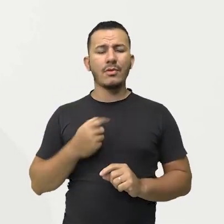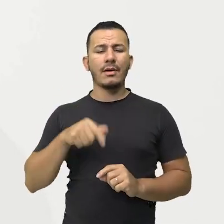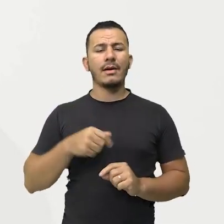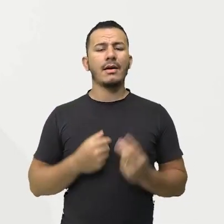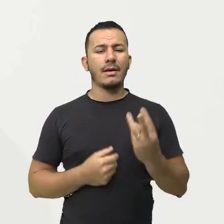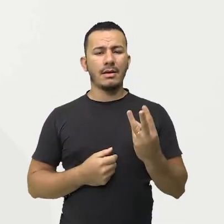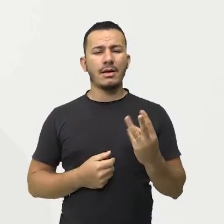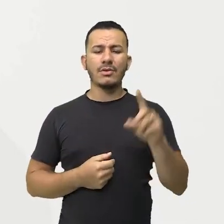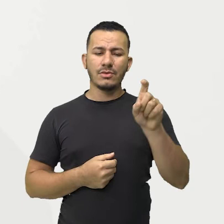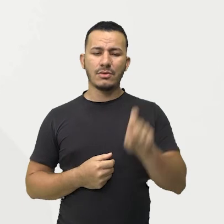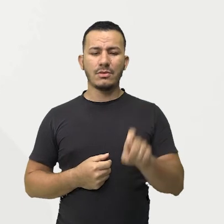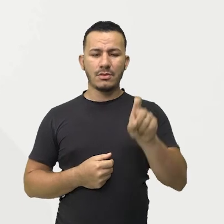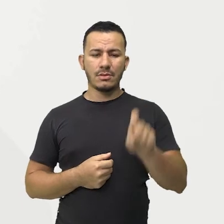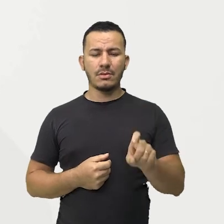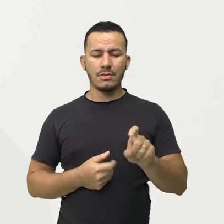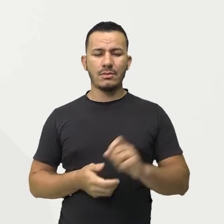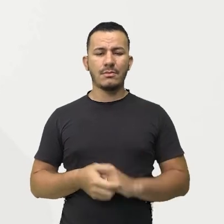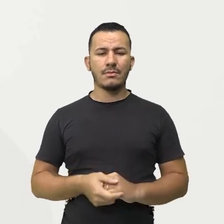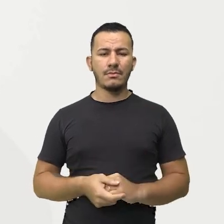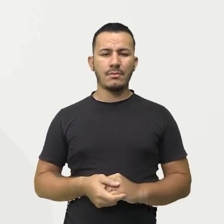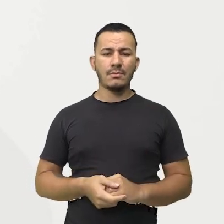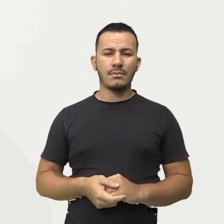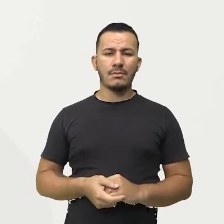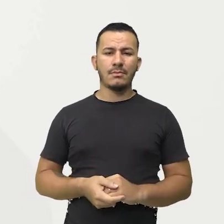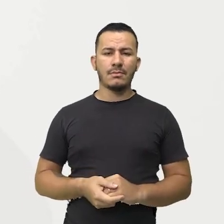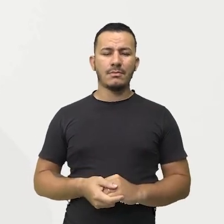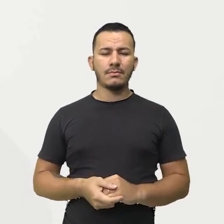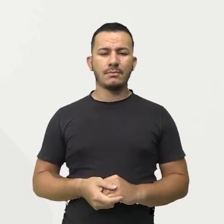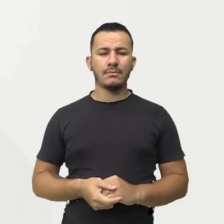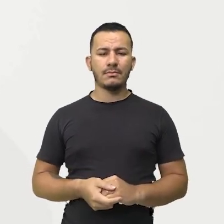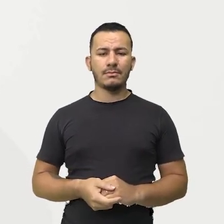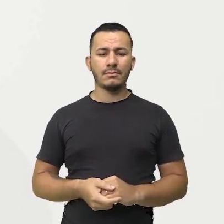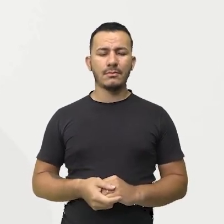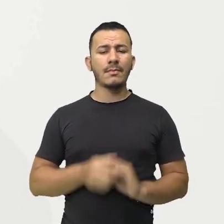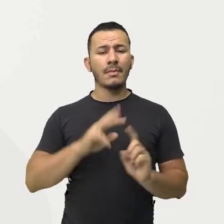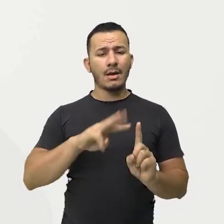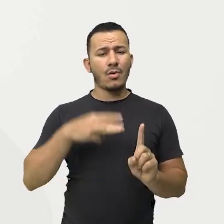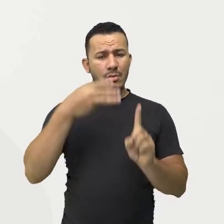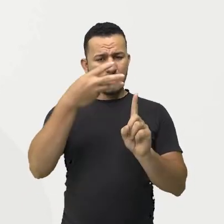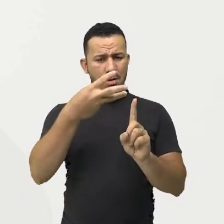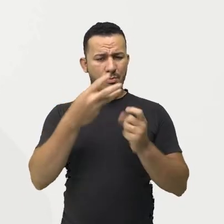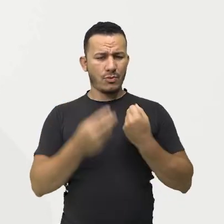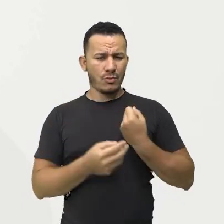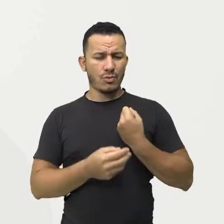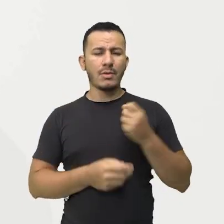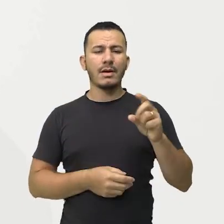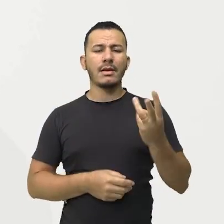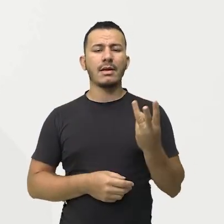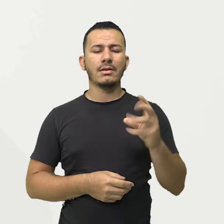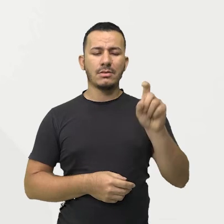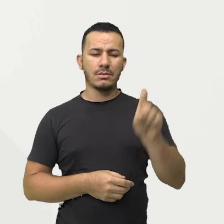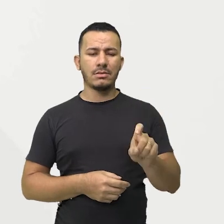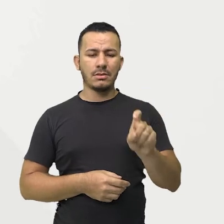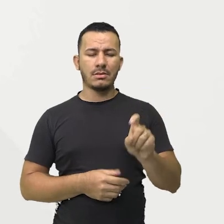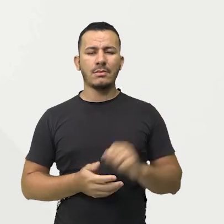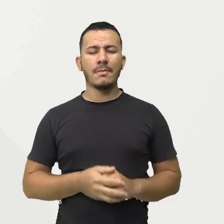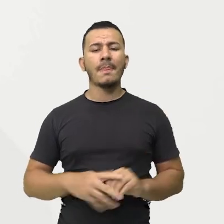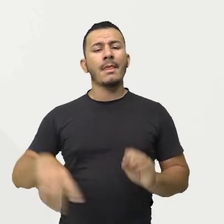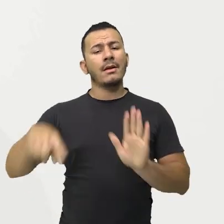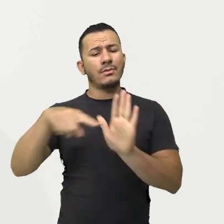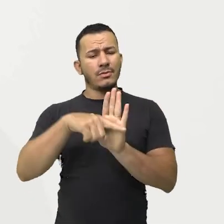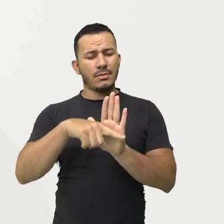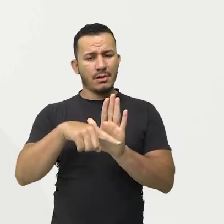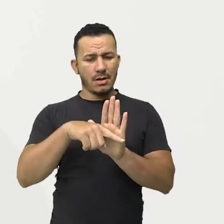3x. Vou trocar o pincel aqui para vermelho. Triplo de um número, 3x.